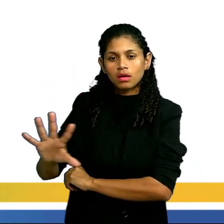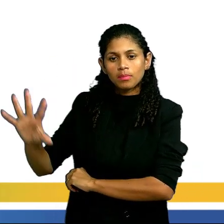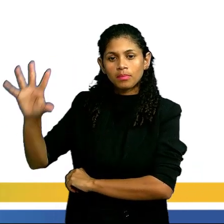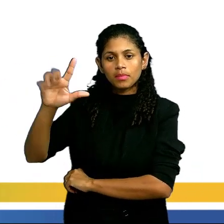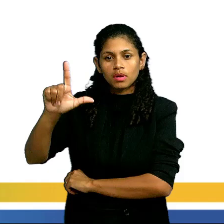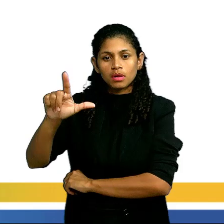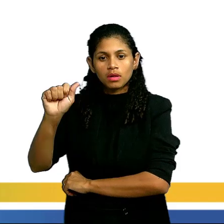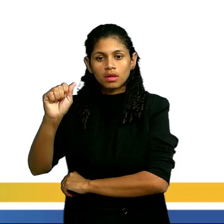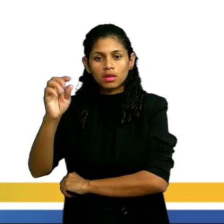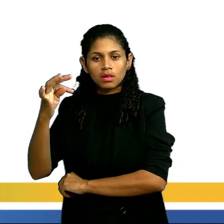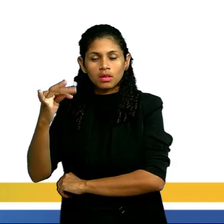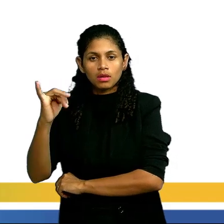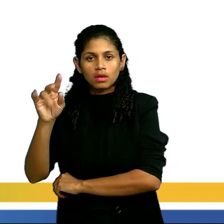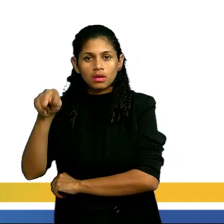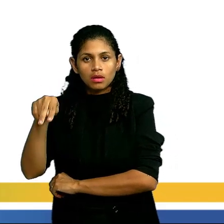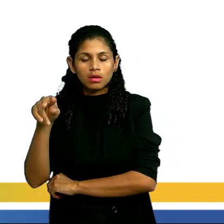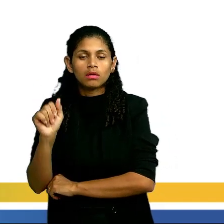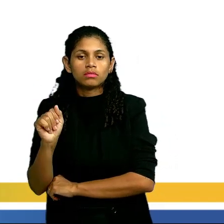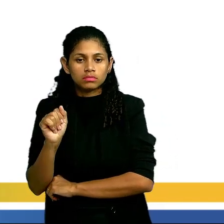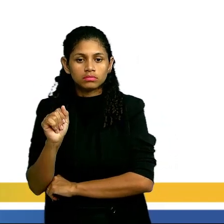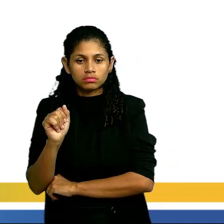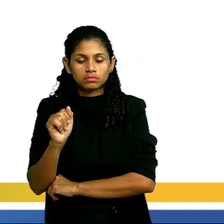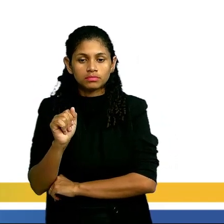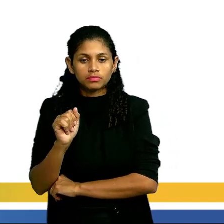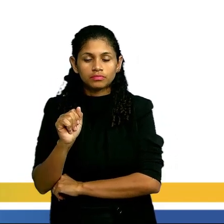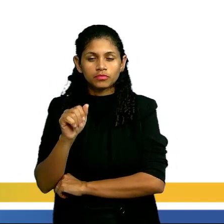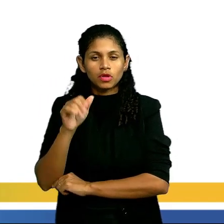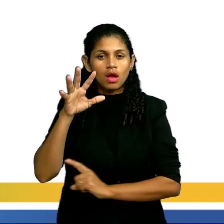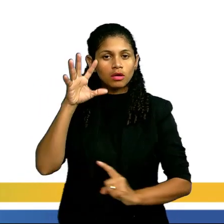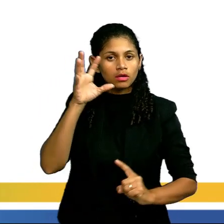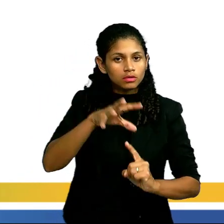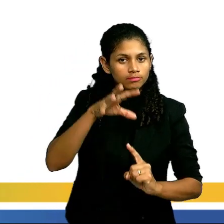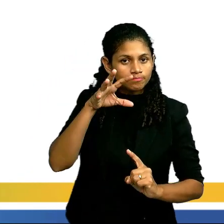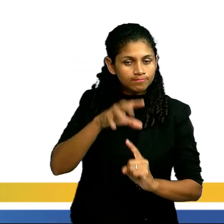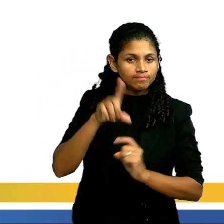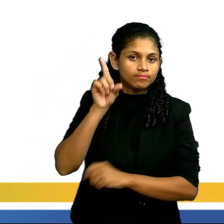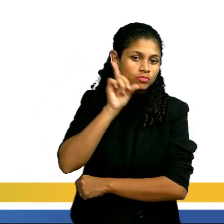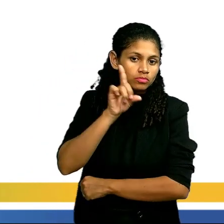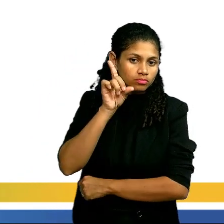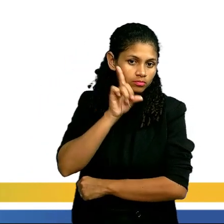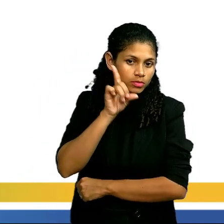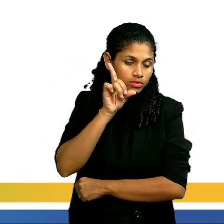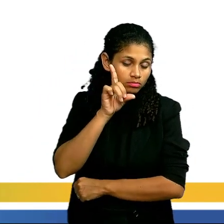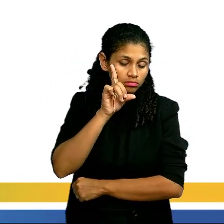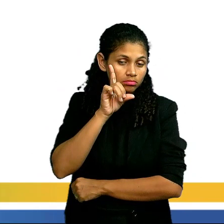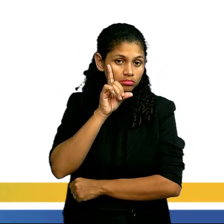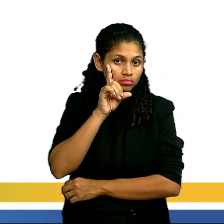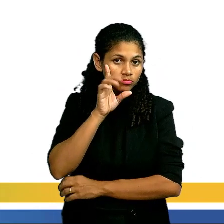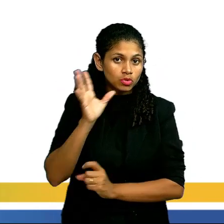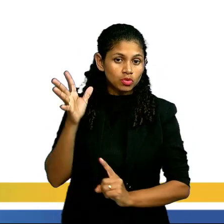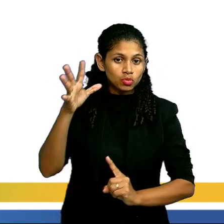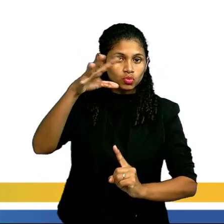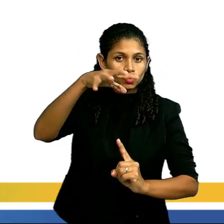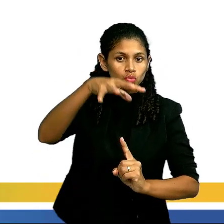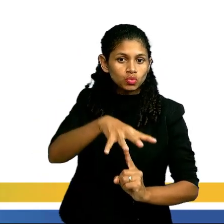Unidos. Refere-se, então, à influência, né, dos Estados Unidos sobre a América Latina e, consequentemente, sobre